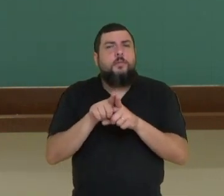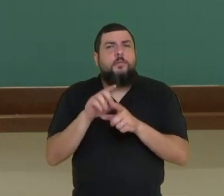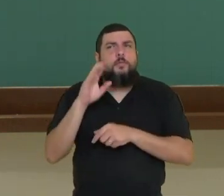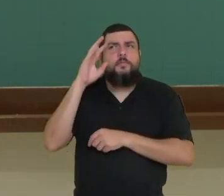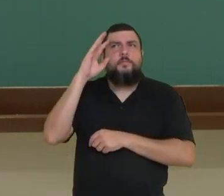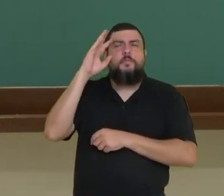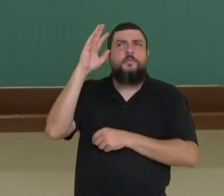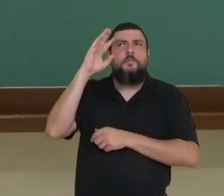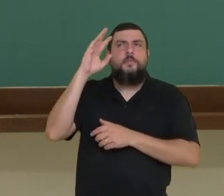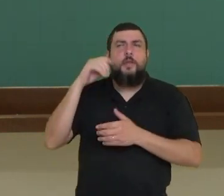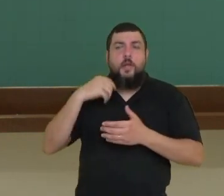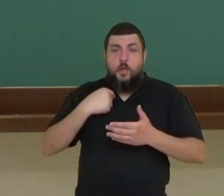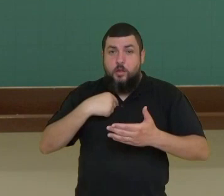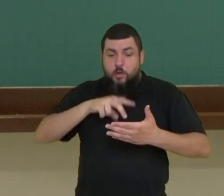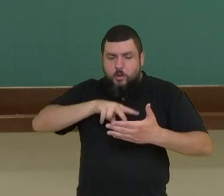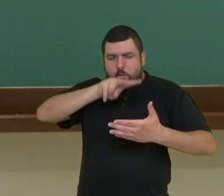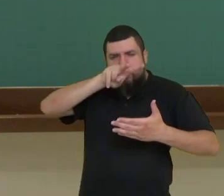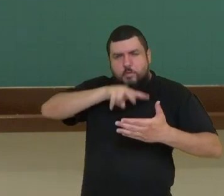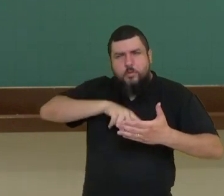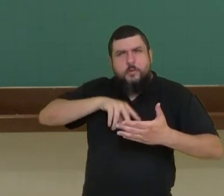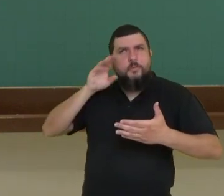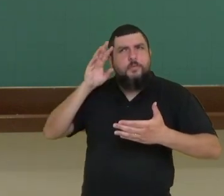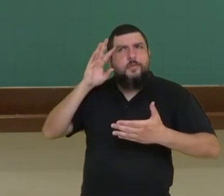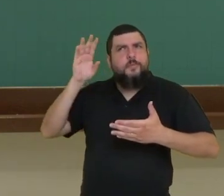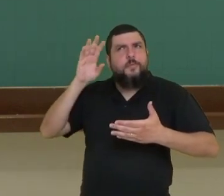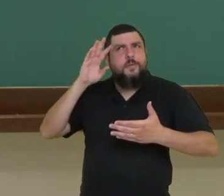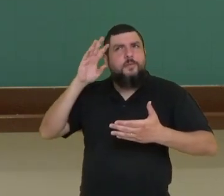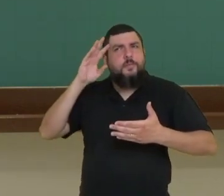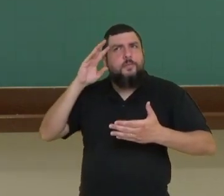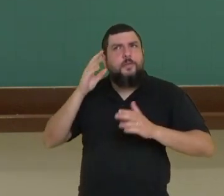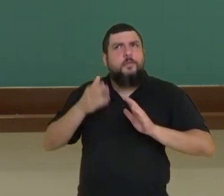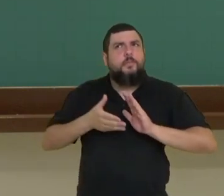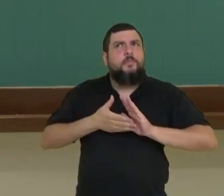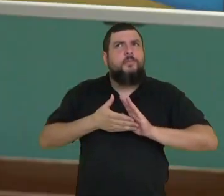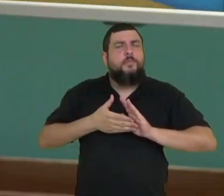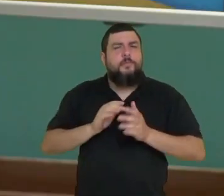quê? Estimulada a tirar suas próprias conclusões.